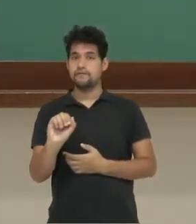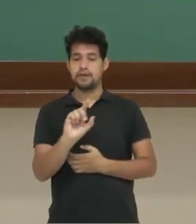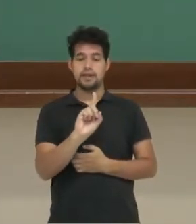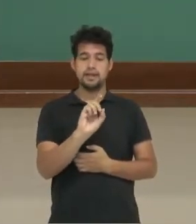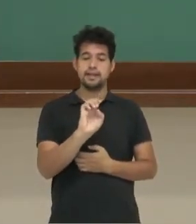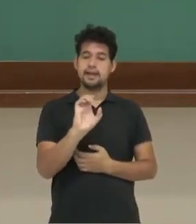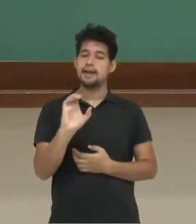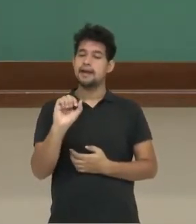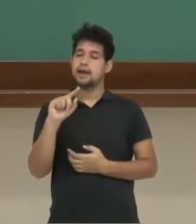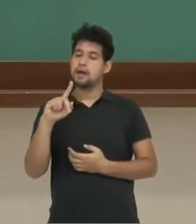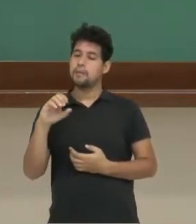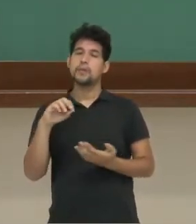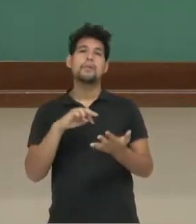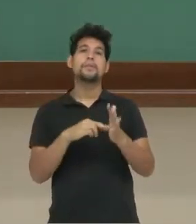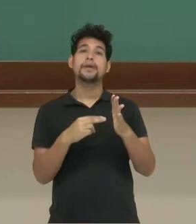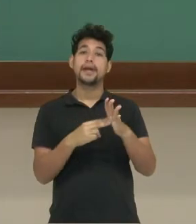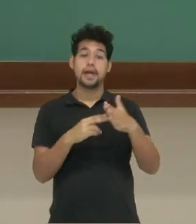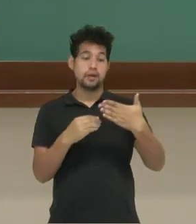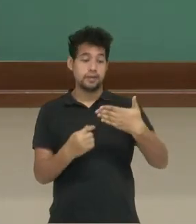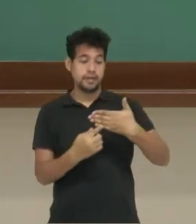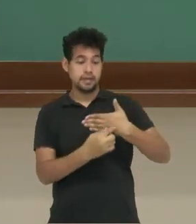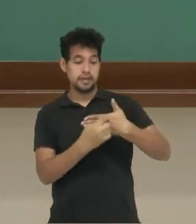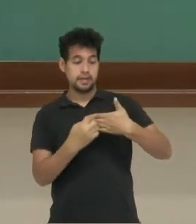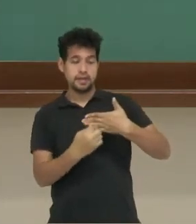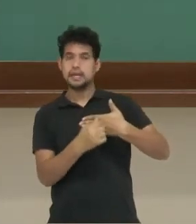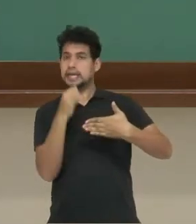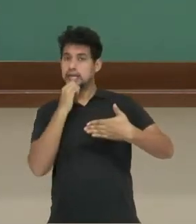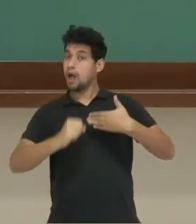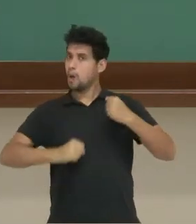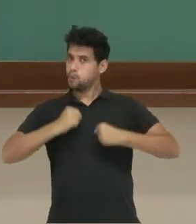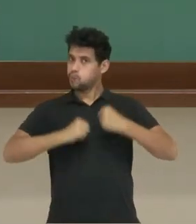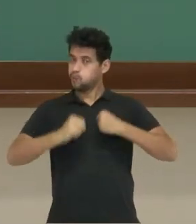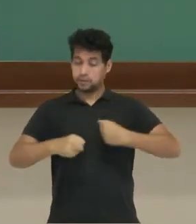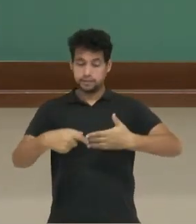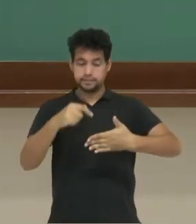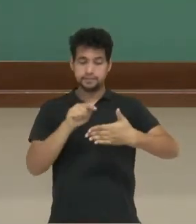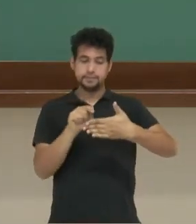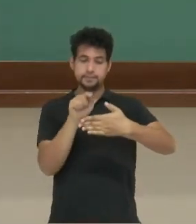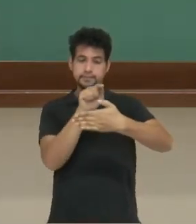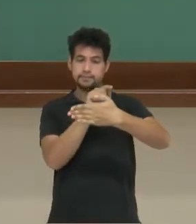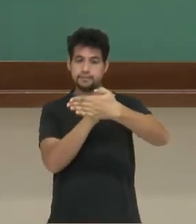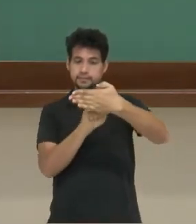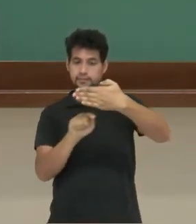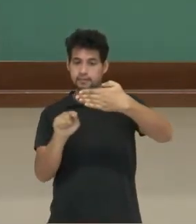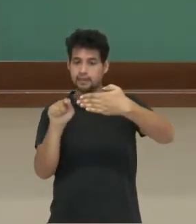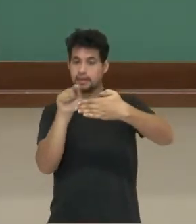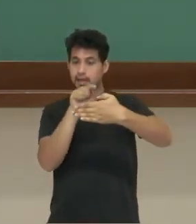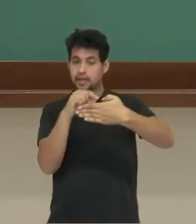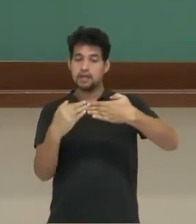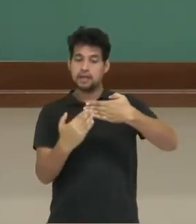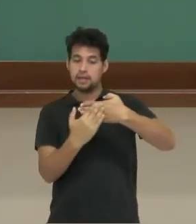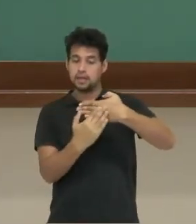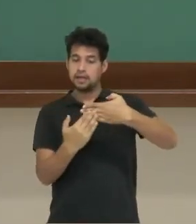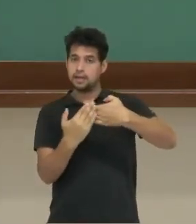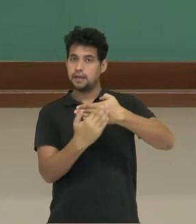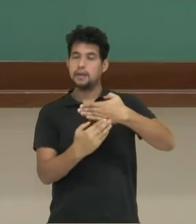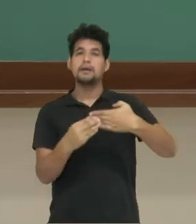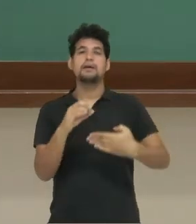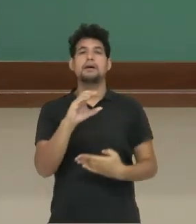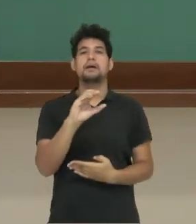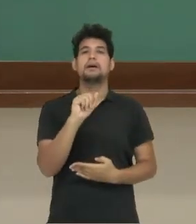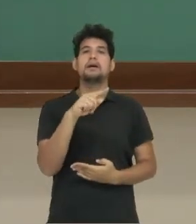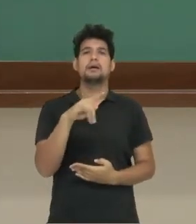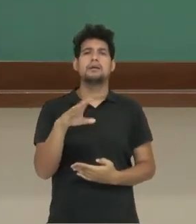área interna à pista de atletismo, que é chamado de campo. Então aí a gente já conseguiu relembrar